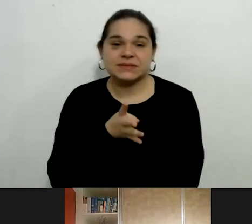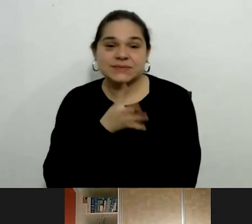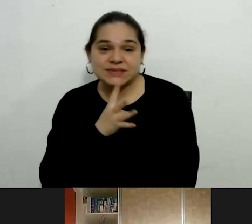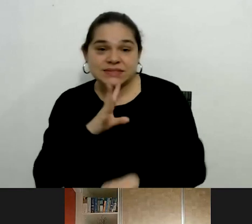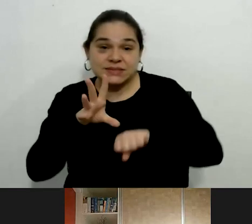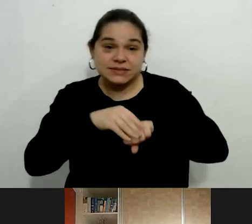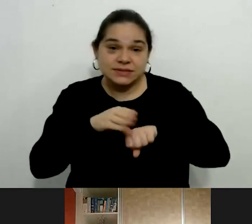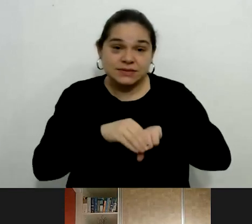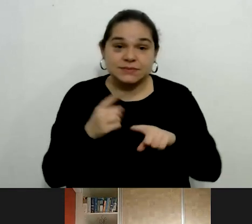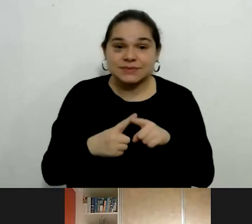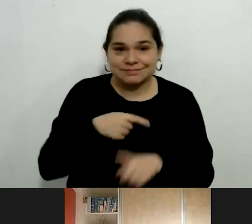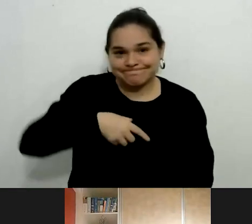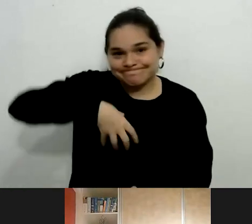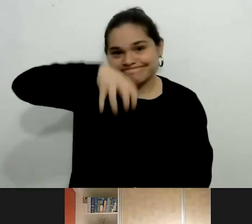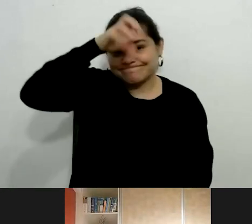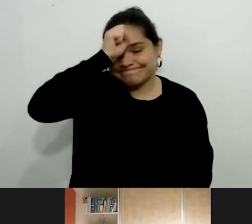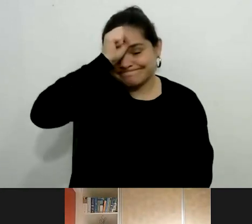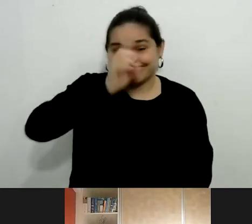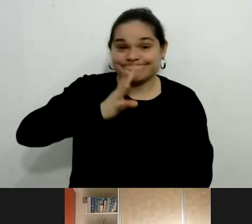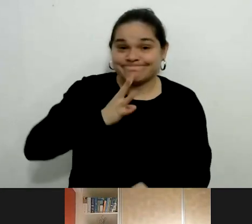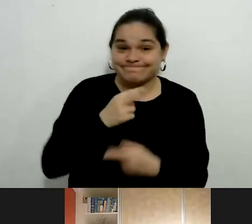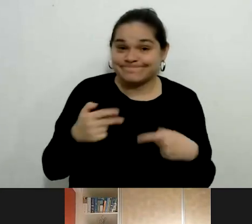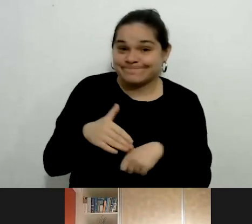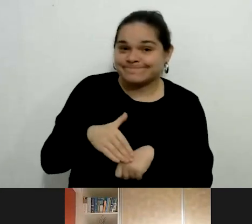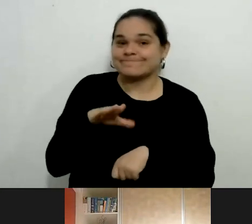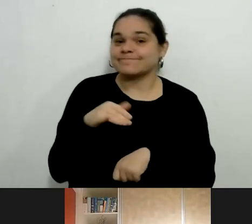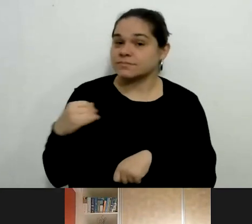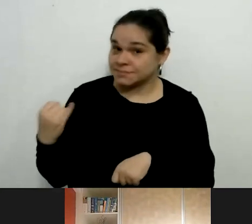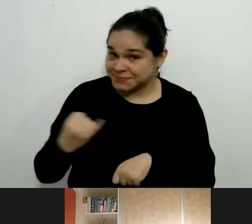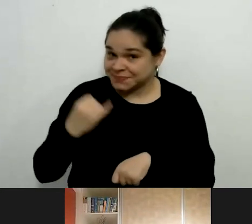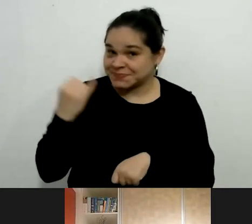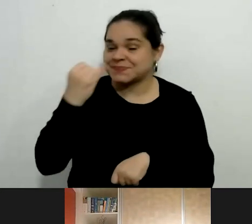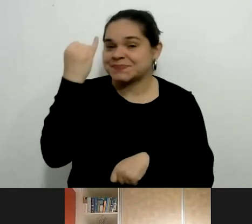assimila algo a mais, quando a gente conhece algo a mais, é muito importante.